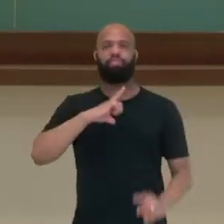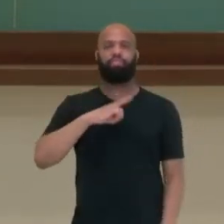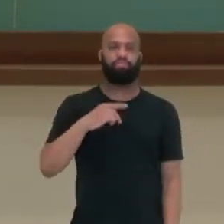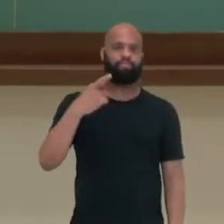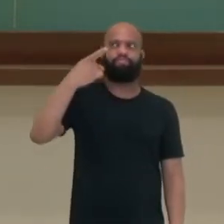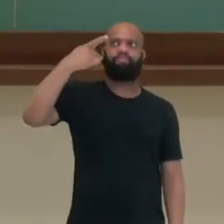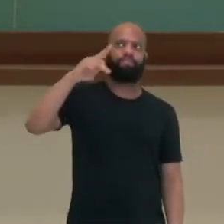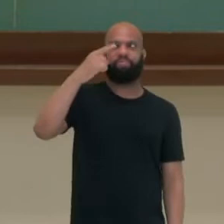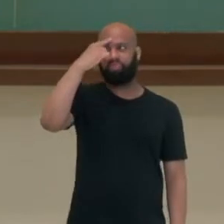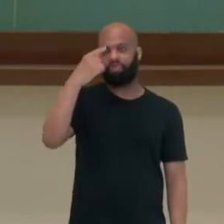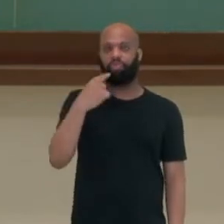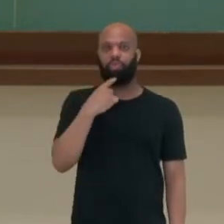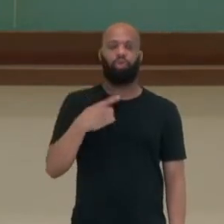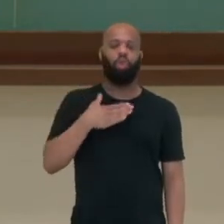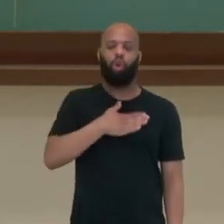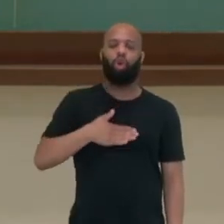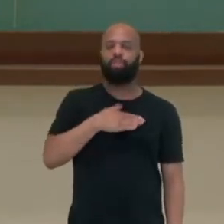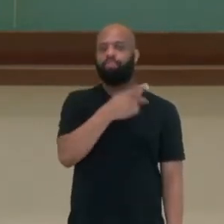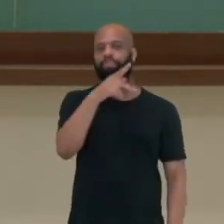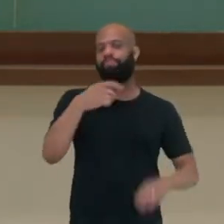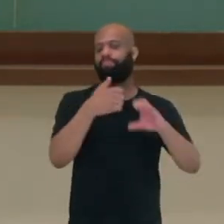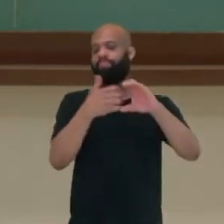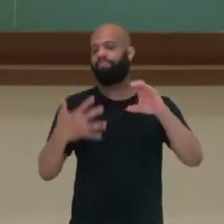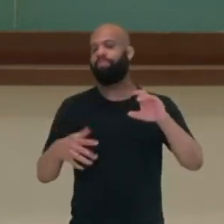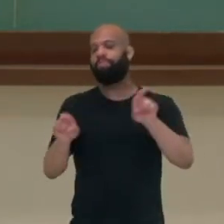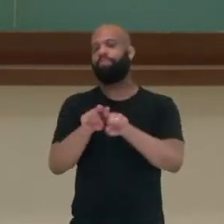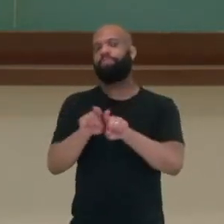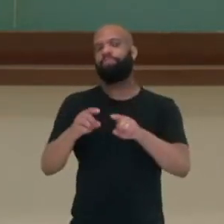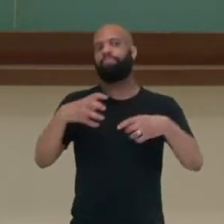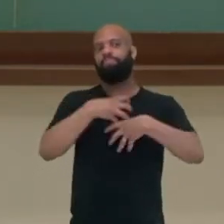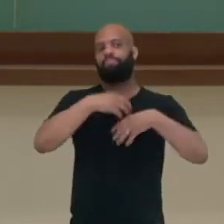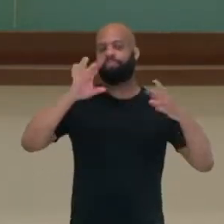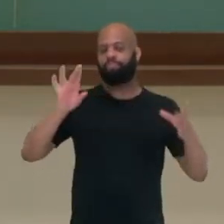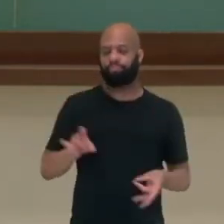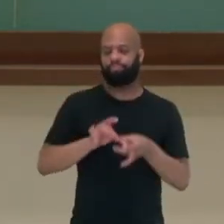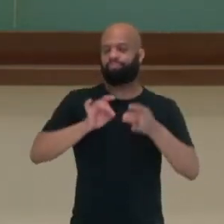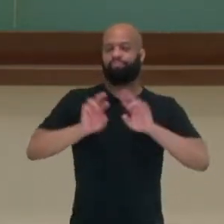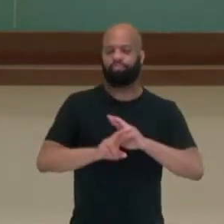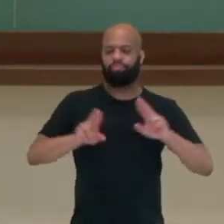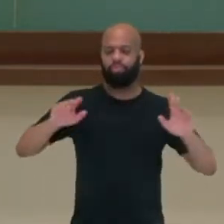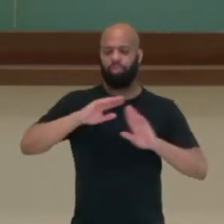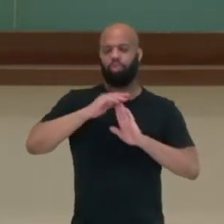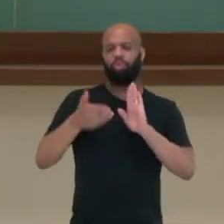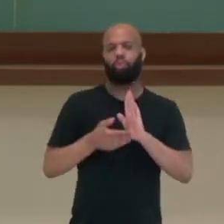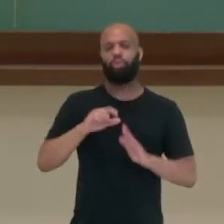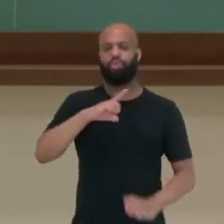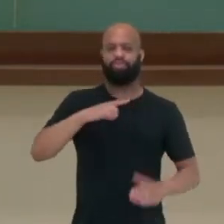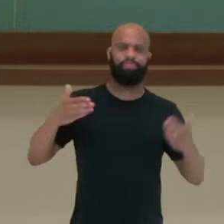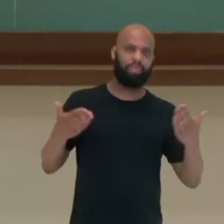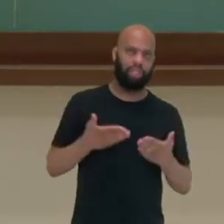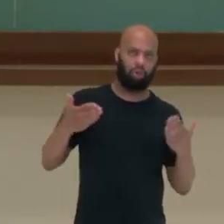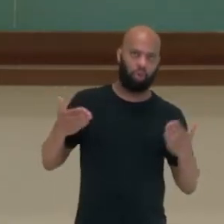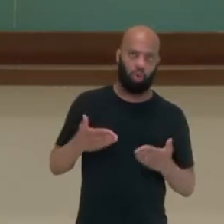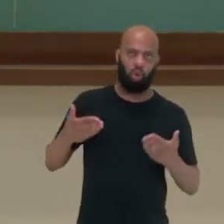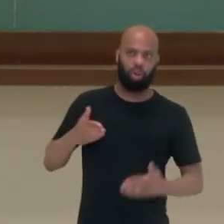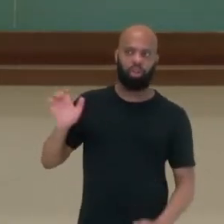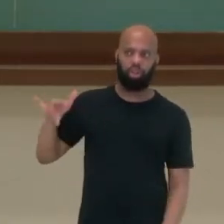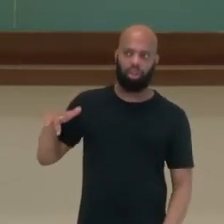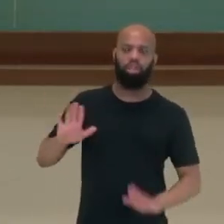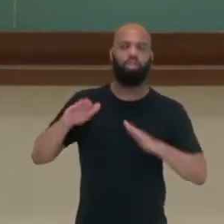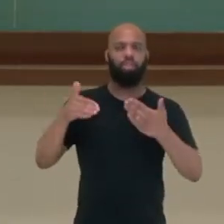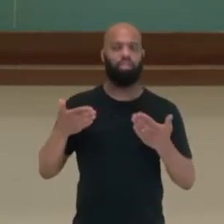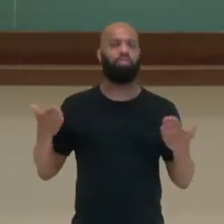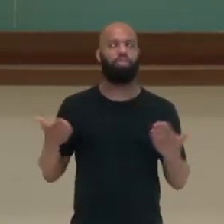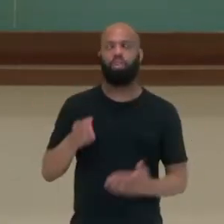cara, assim, as suas características, de um jeito que foge daquilo que você acredita ser comum? Esses prédios que você